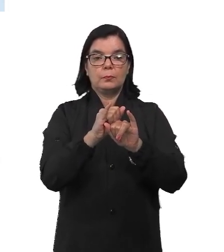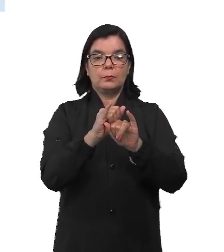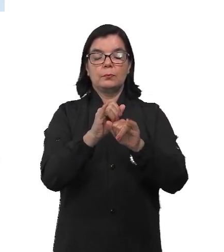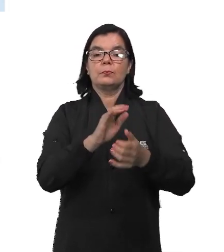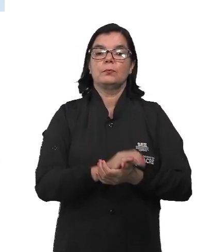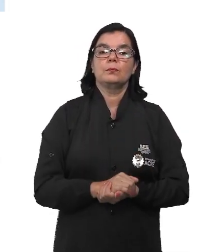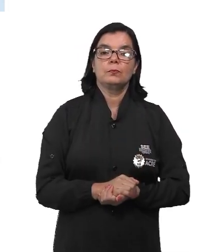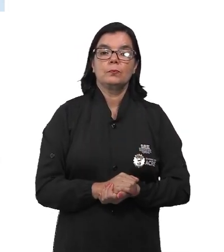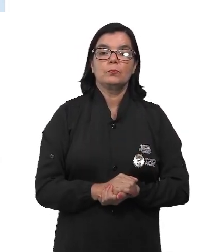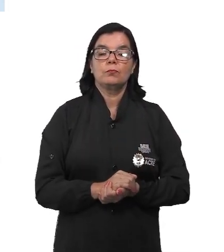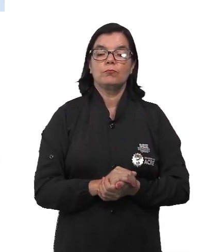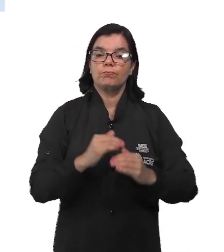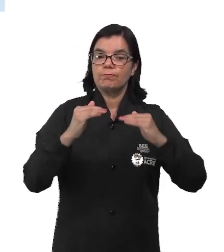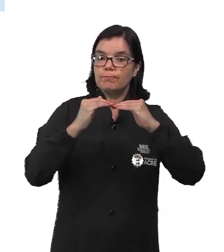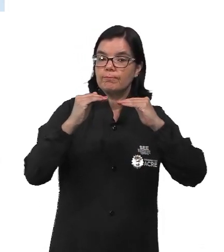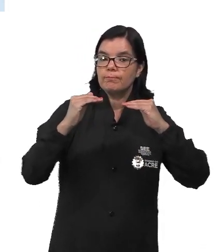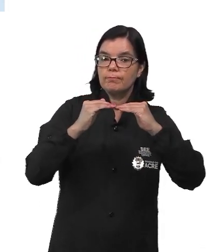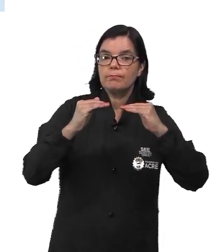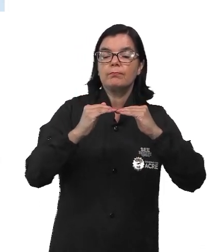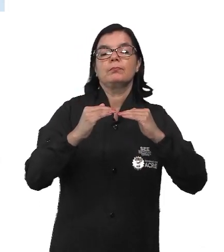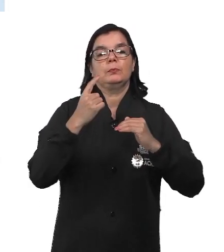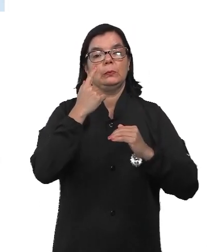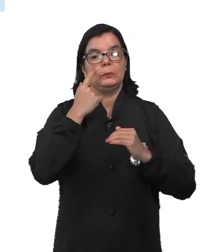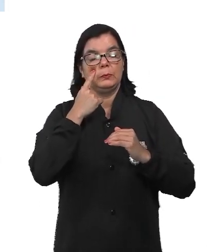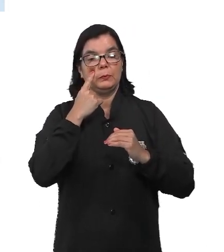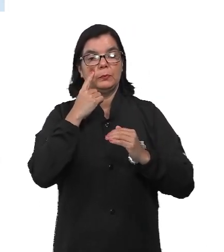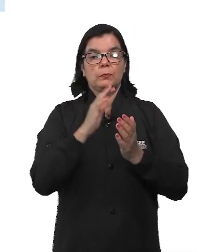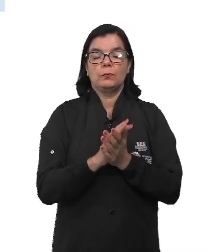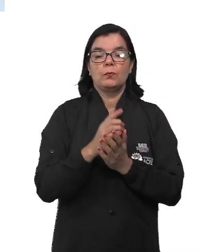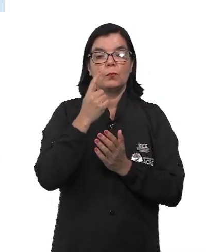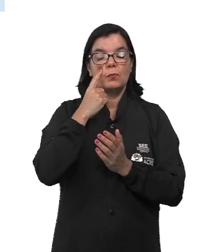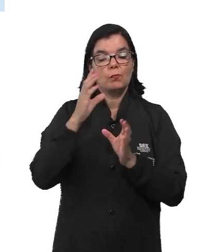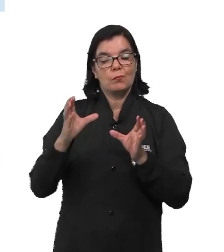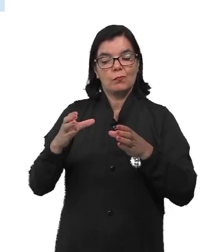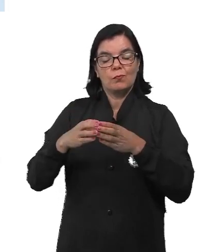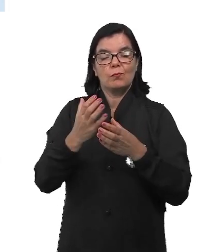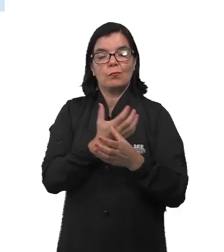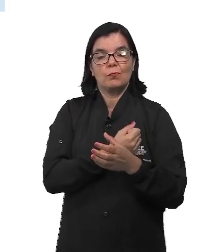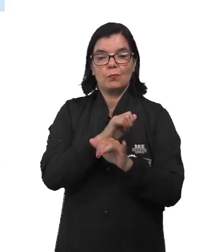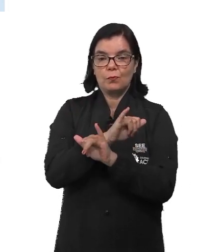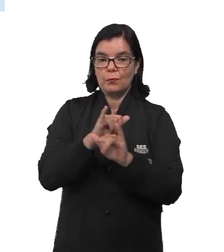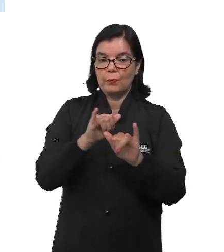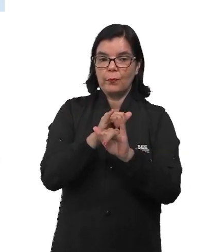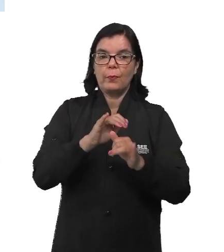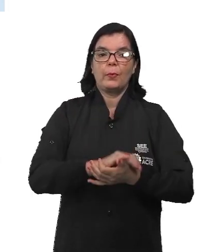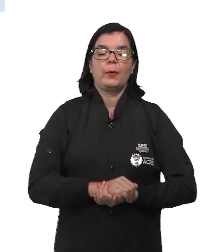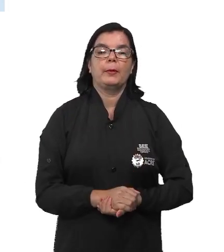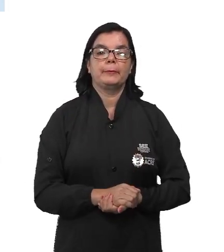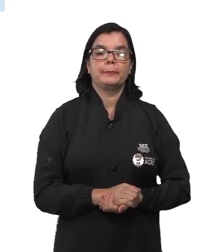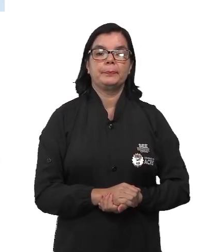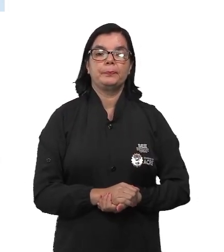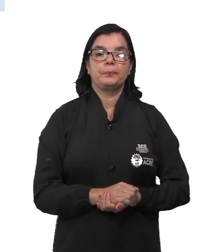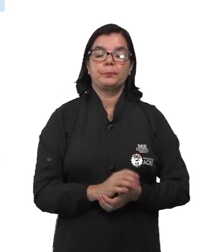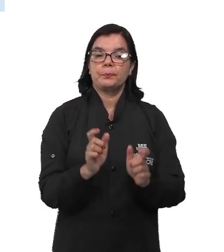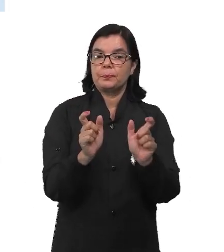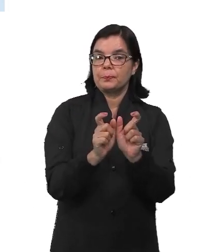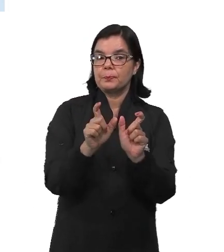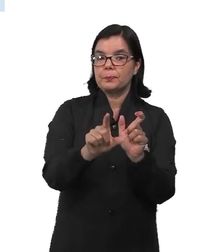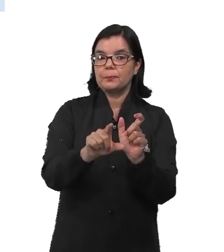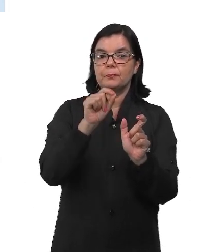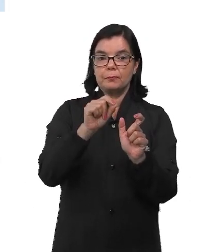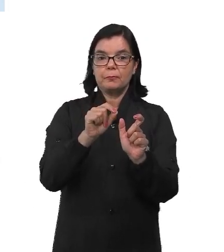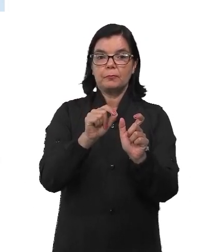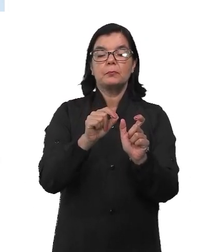ser defeituosa quando nós olhamos para os valores extremos do conjunto de dados. A mediana já é